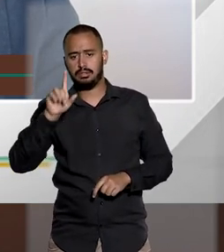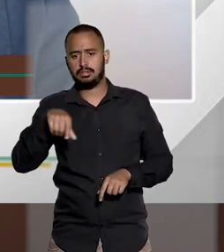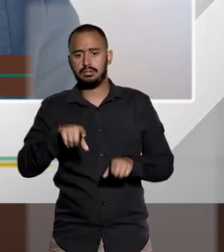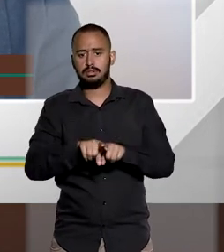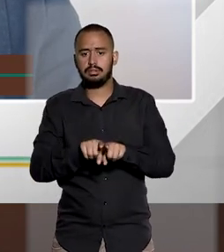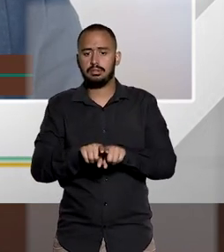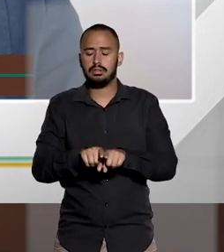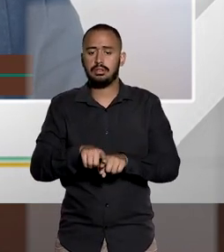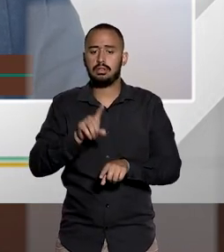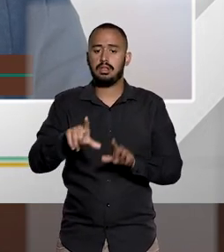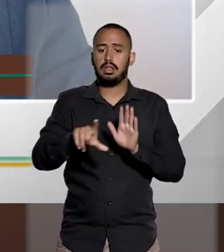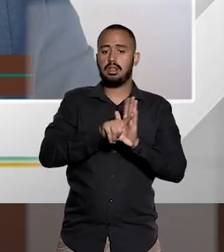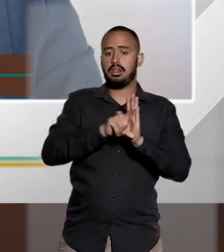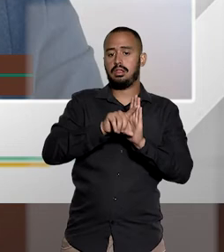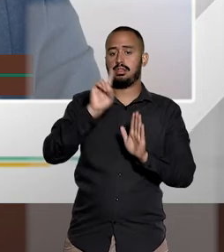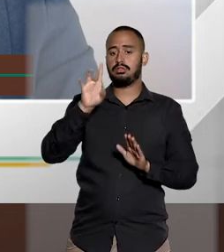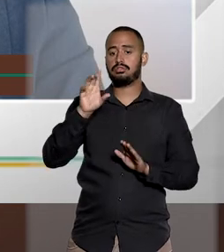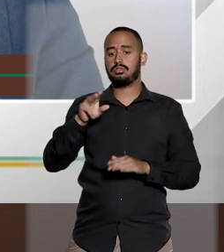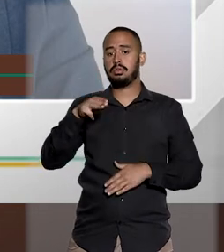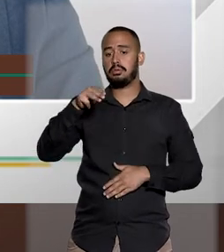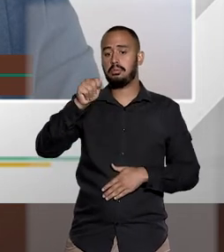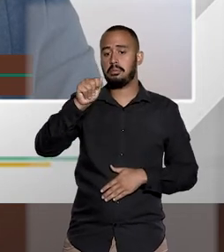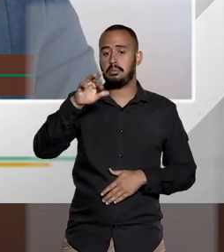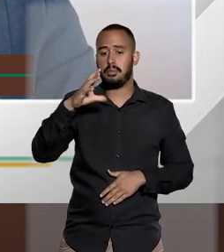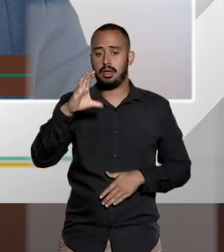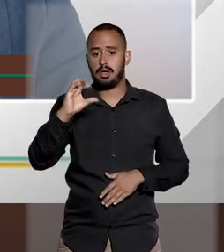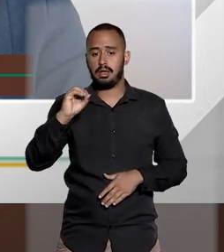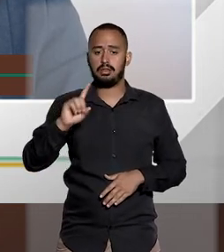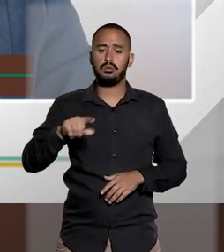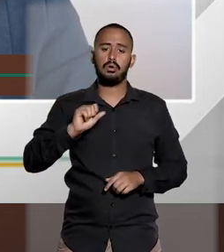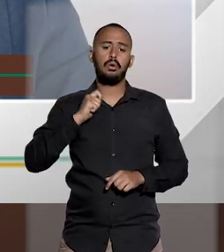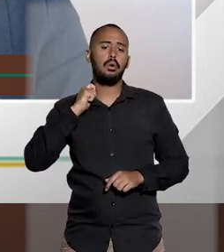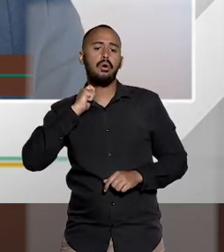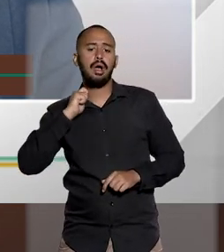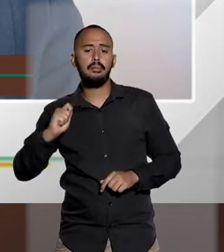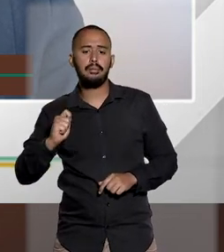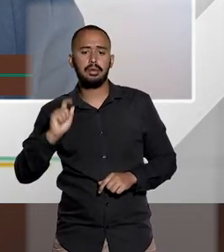de licitações apenas em março, aí para abril, né,